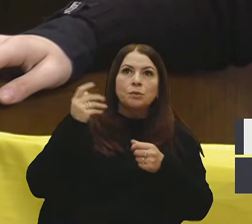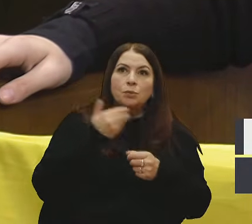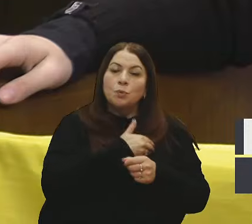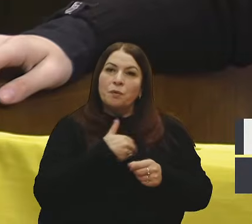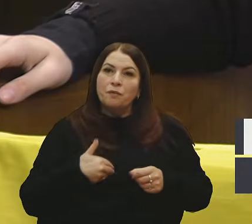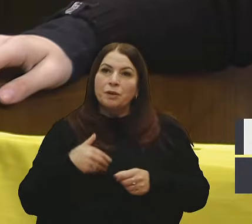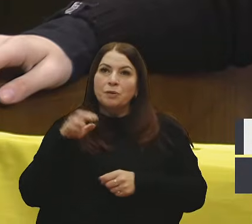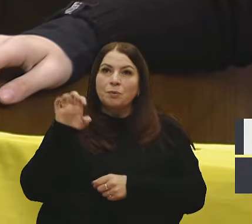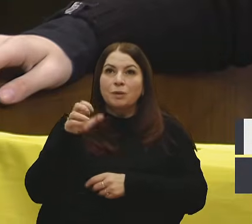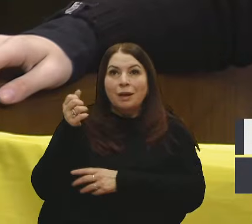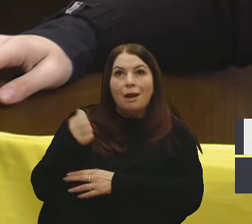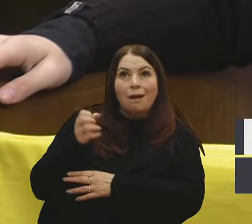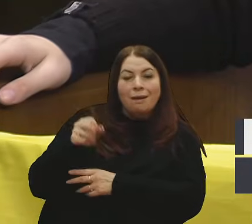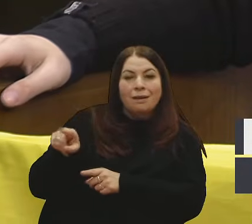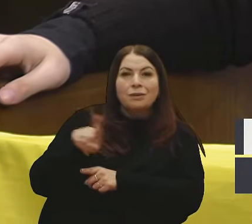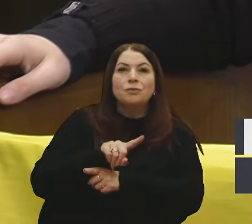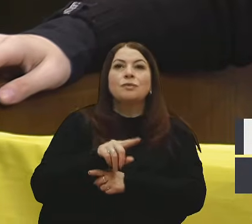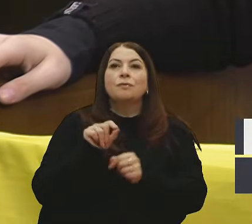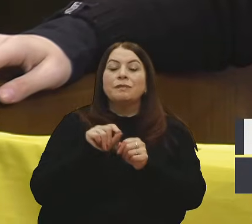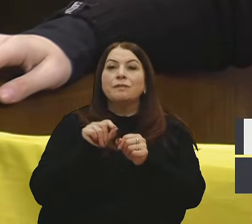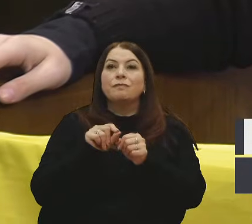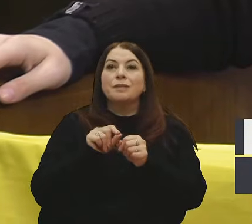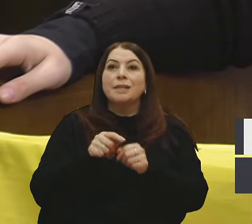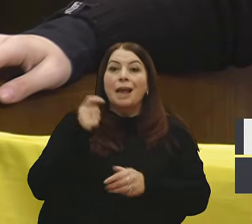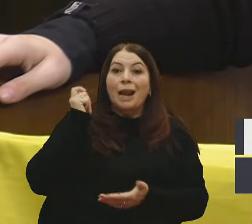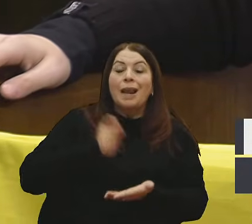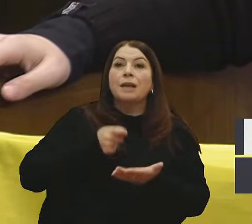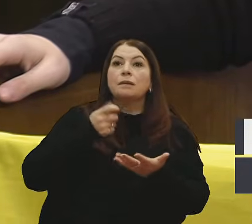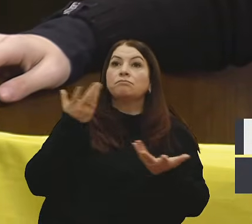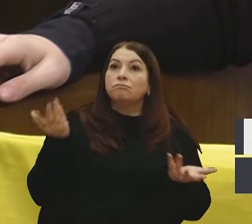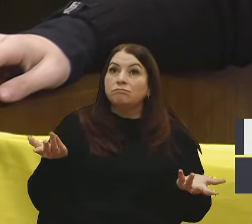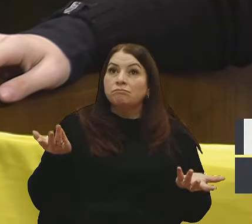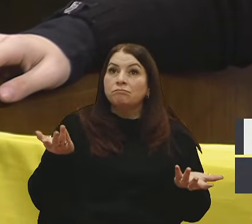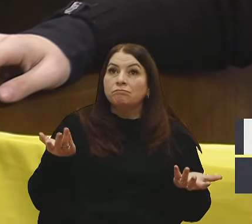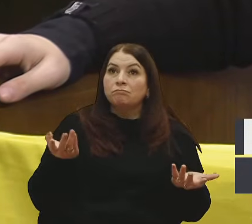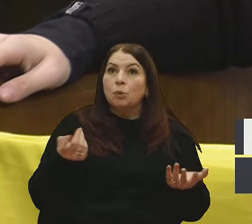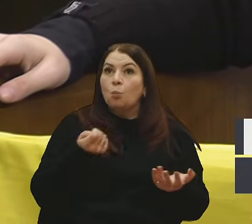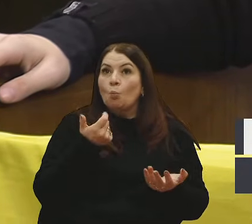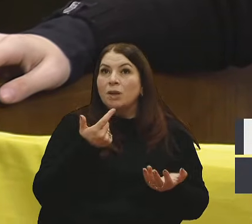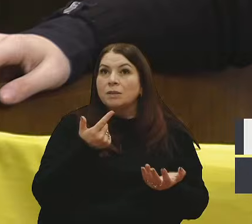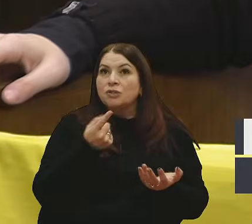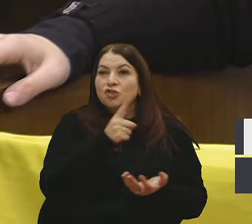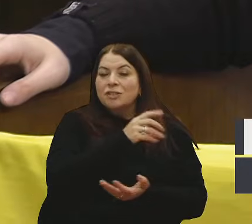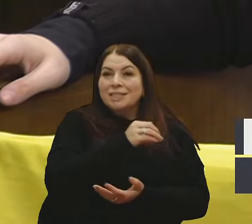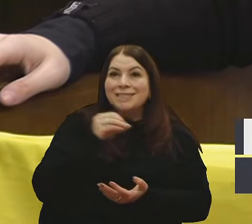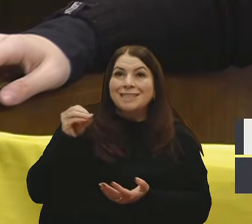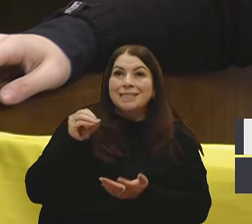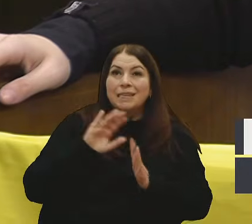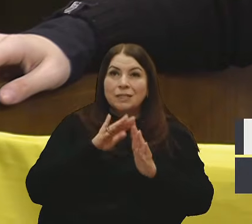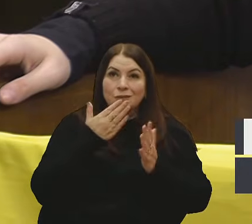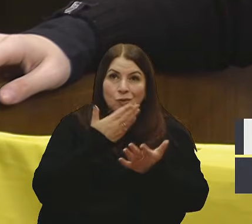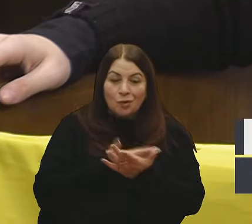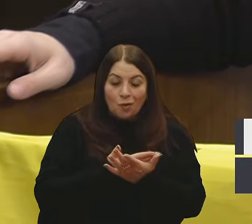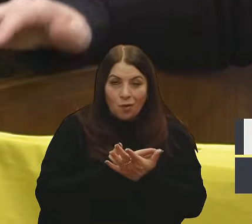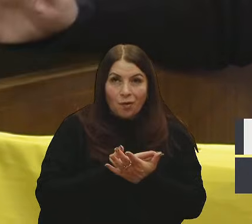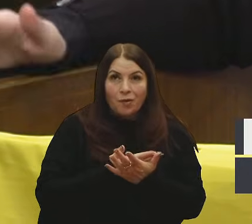Eduardo Leite, então, foi fazer o leilão, né, de quase uma centena de